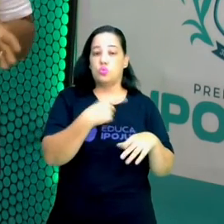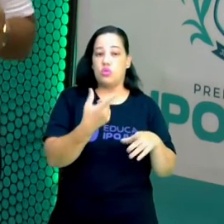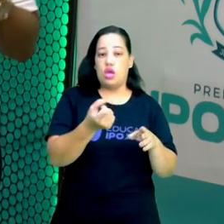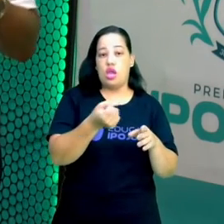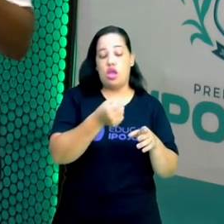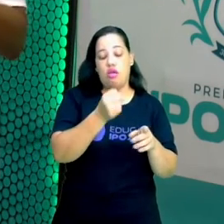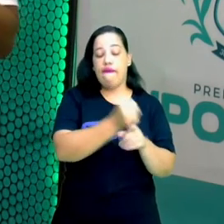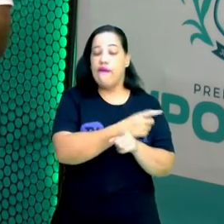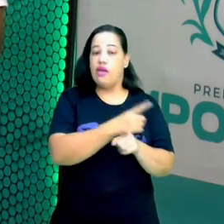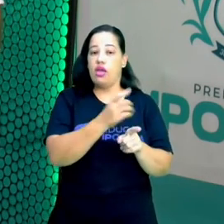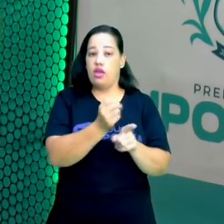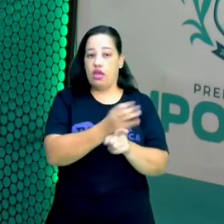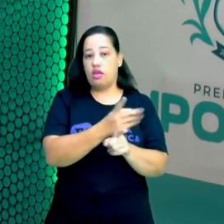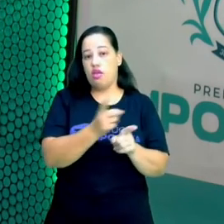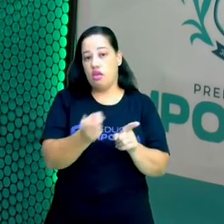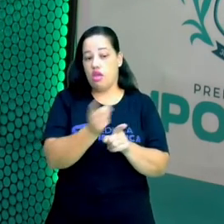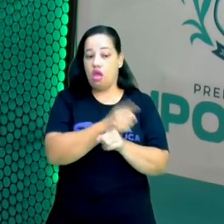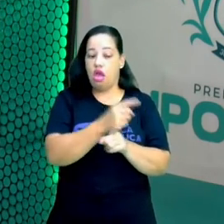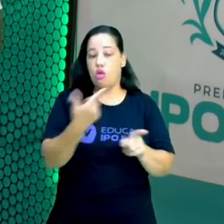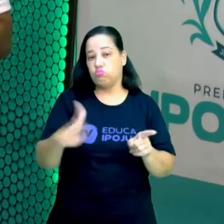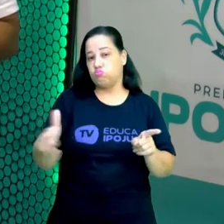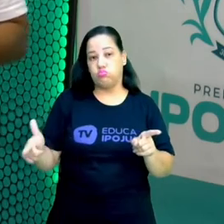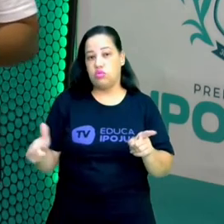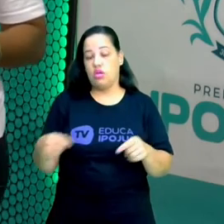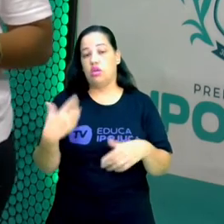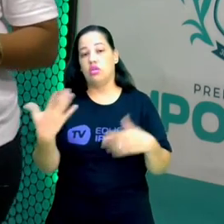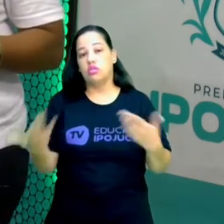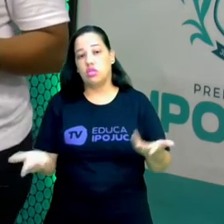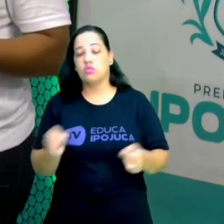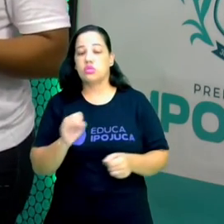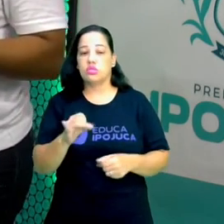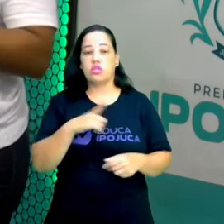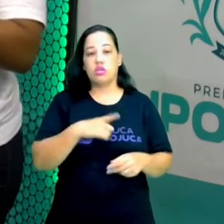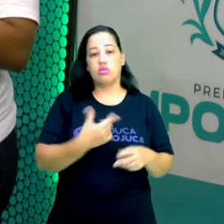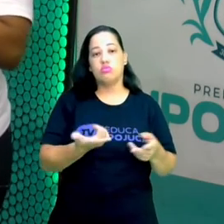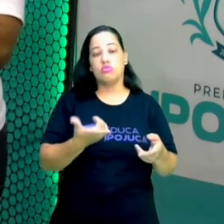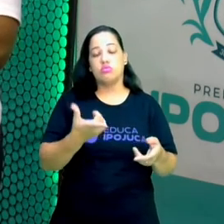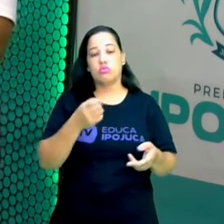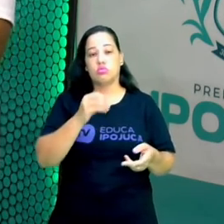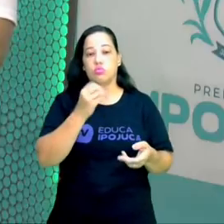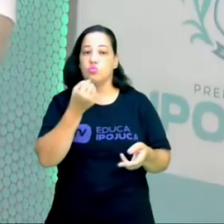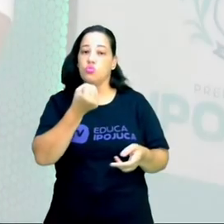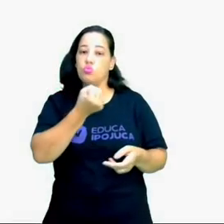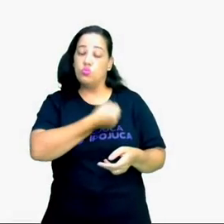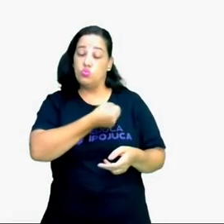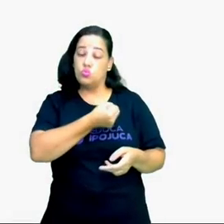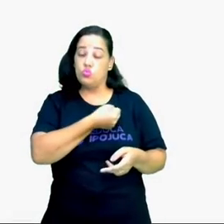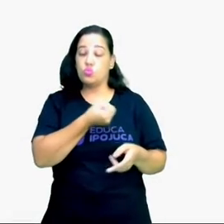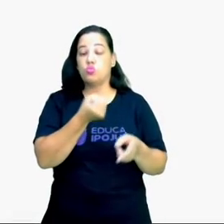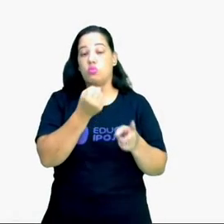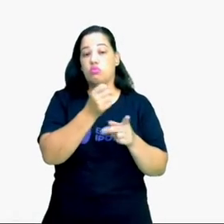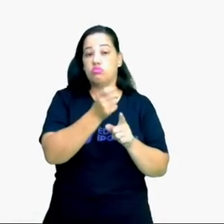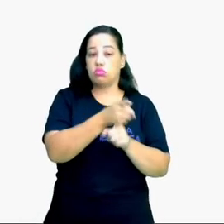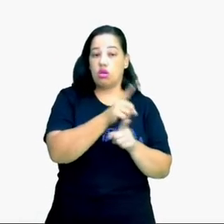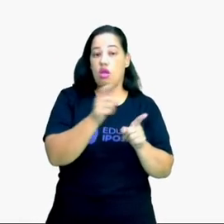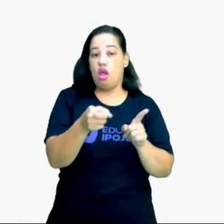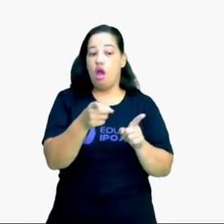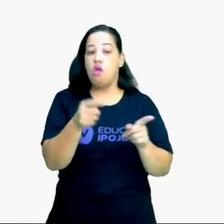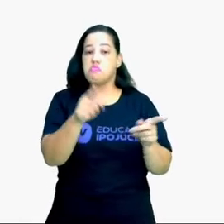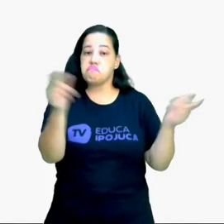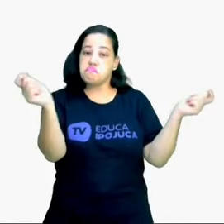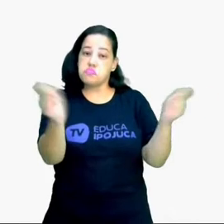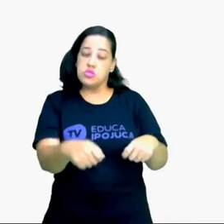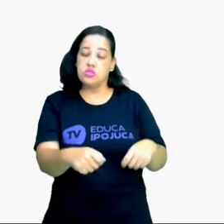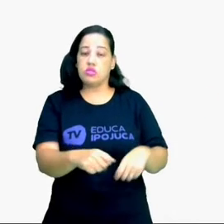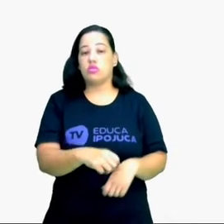número real que satisfaça esta situação. Foi o caso ali que nós vimos. Menos